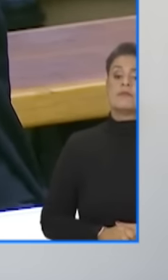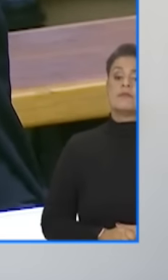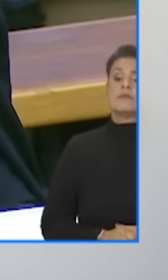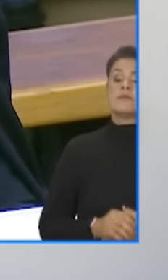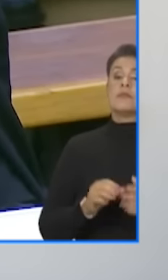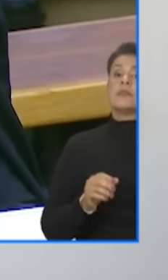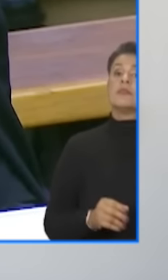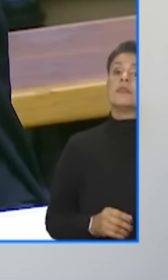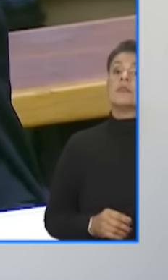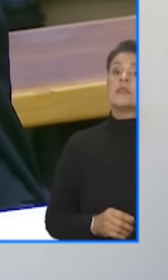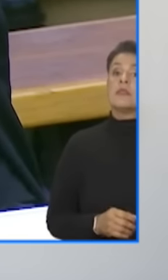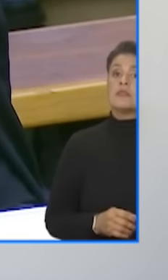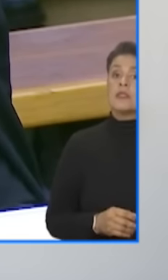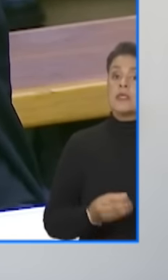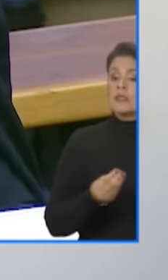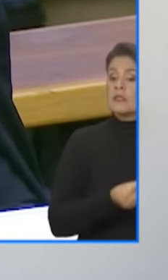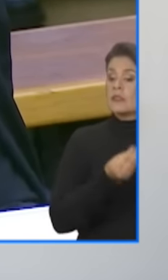me referi é essa.